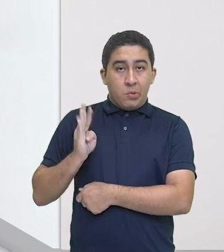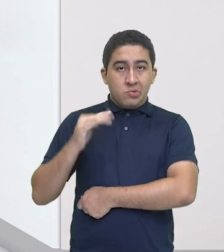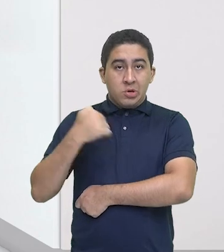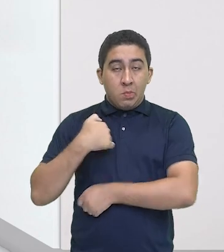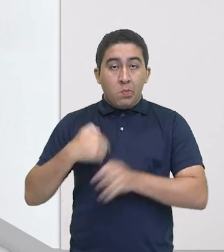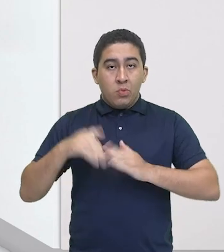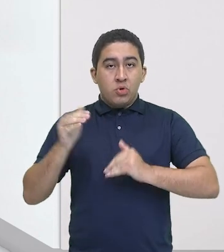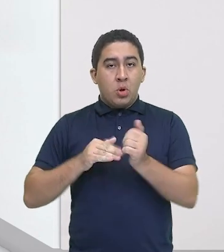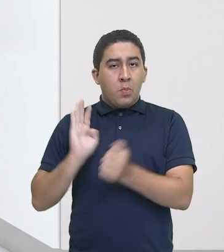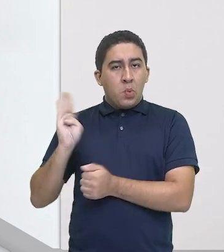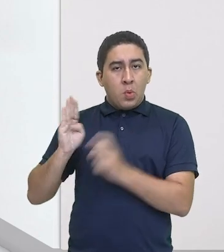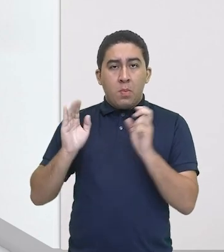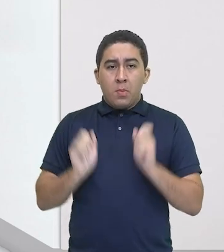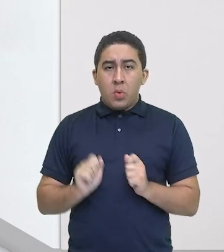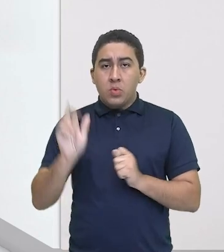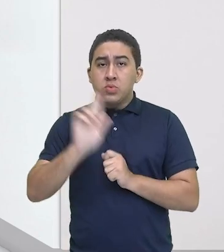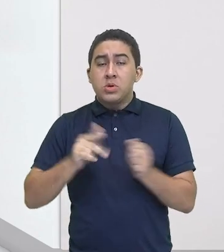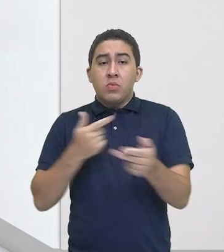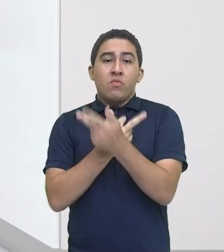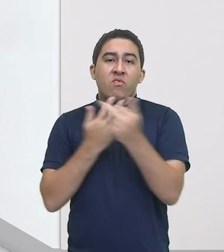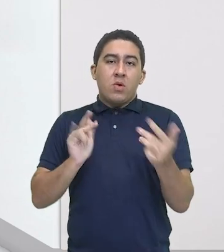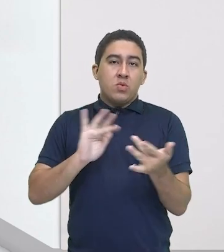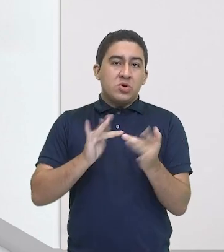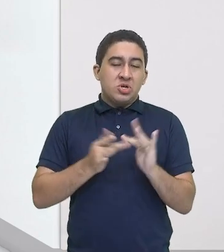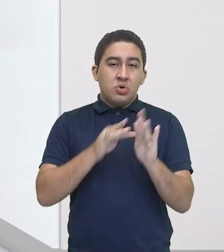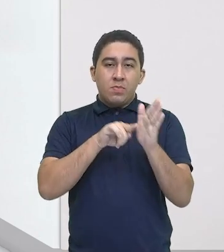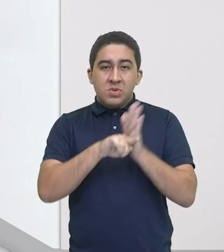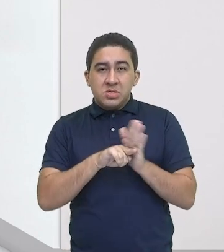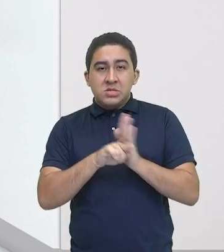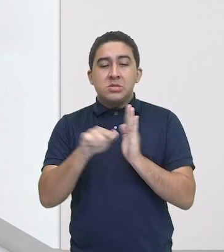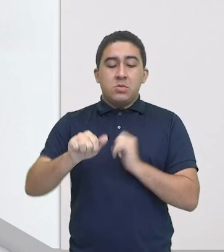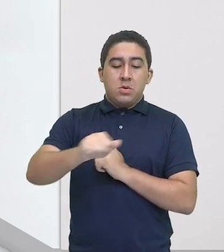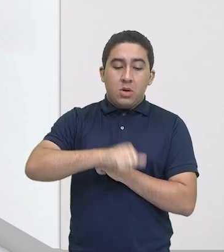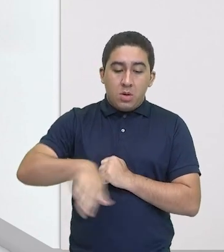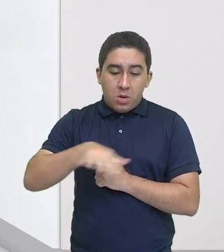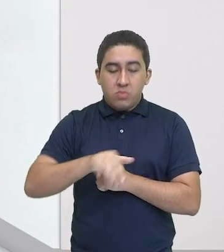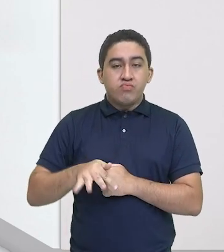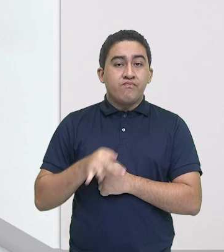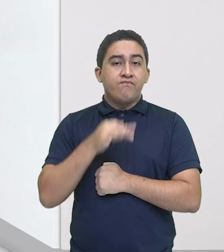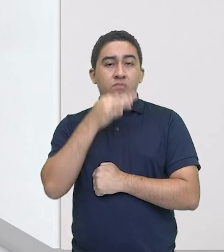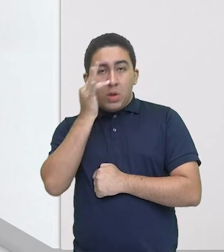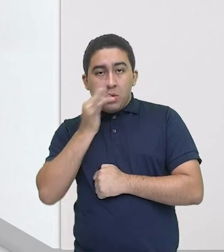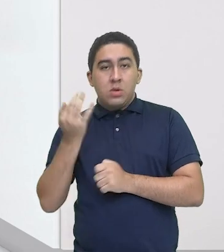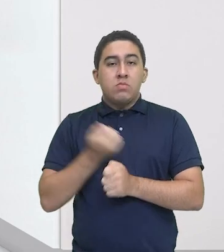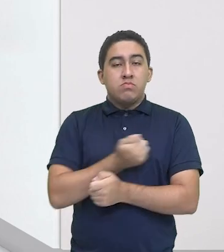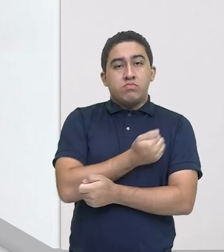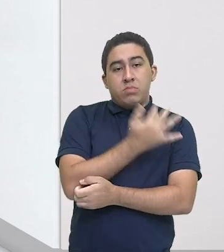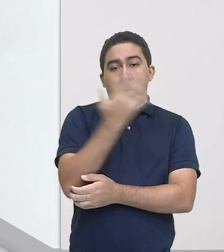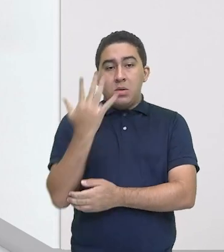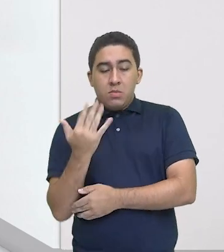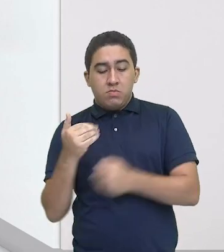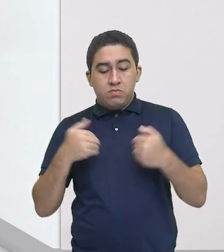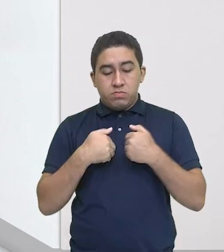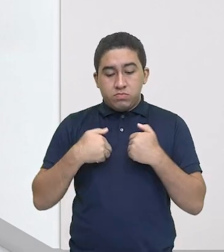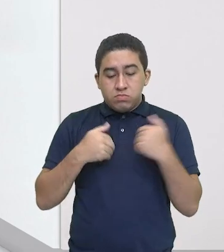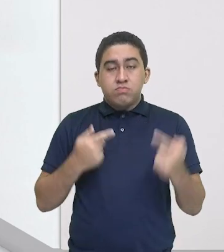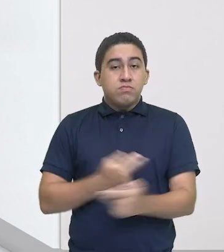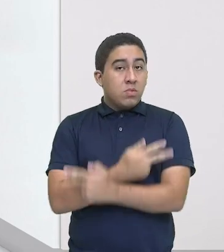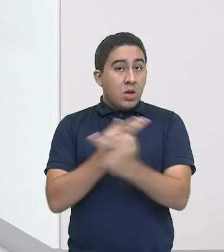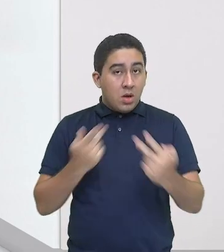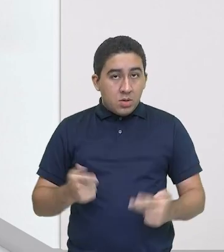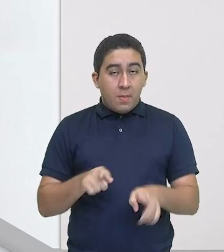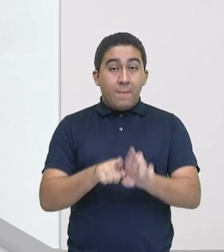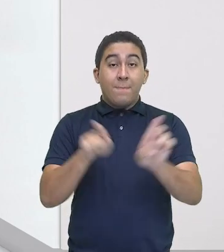da fauna, da flora, né, da atmosfera, sobre poluição, mas pesquisa